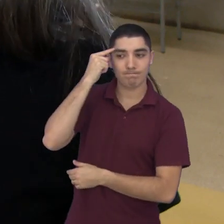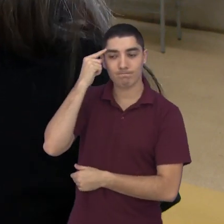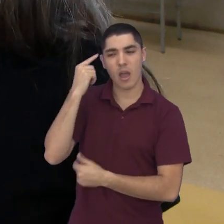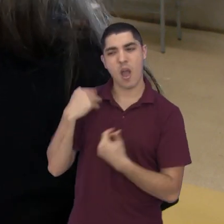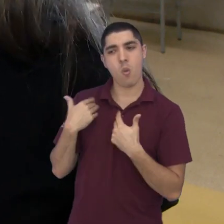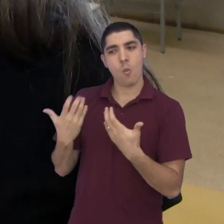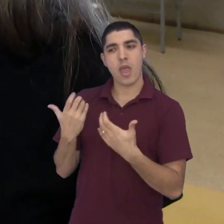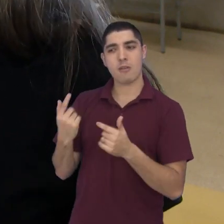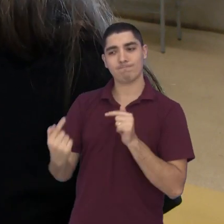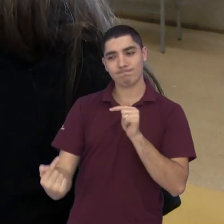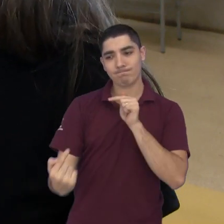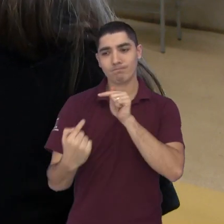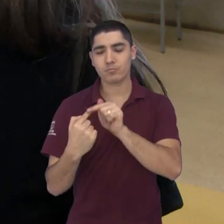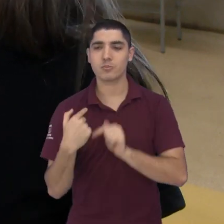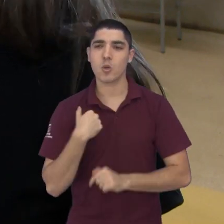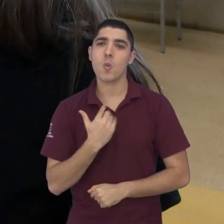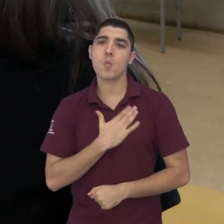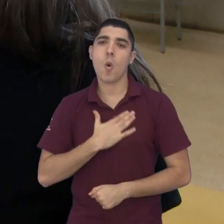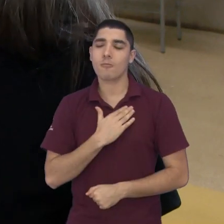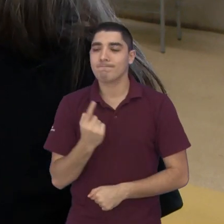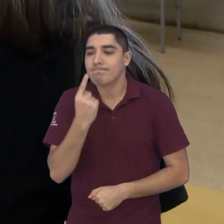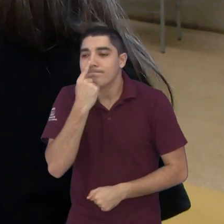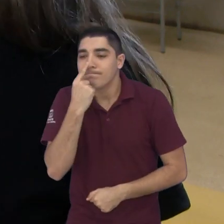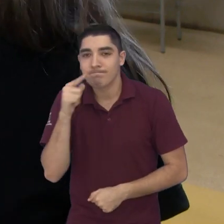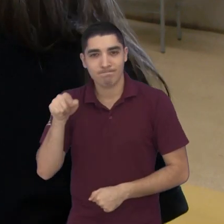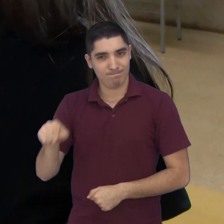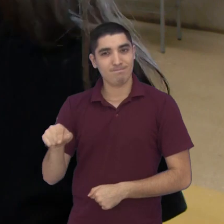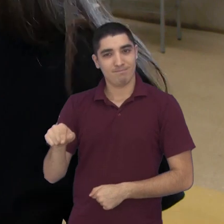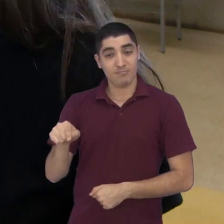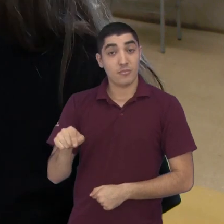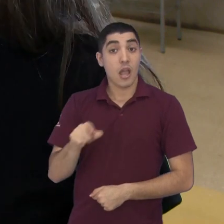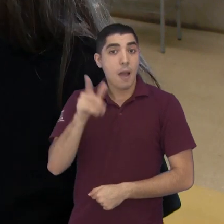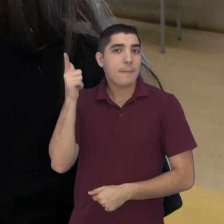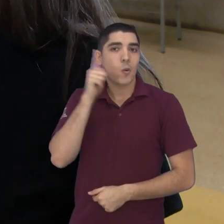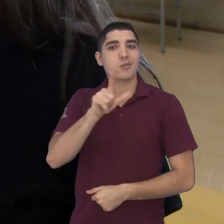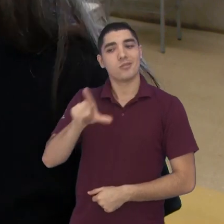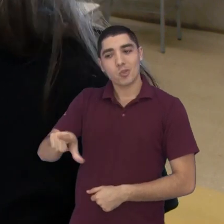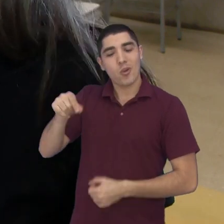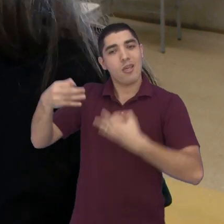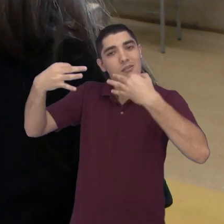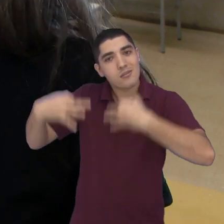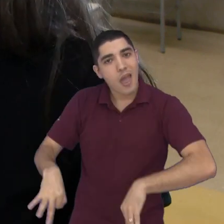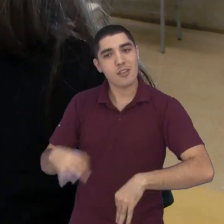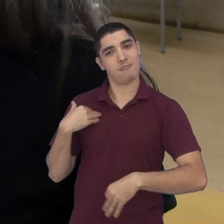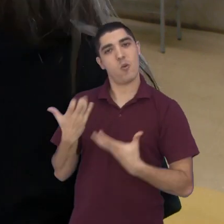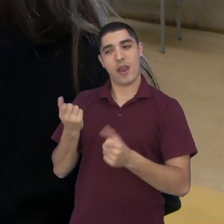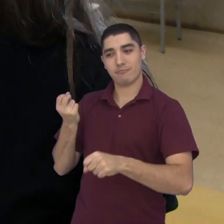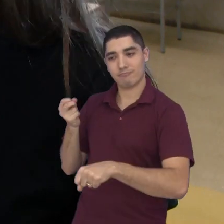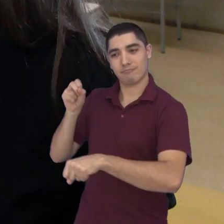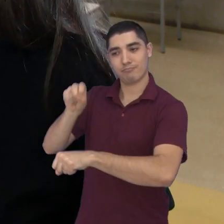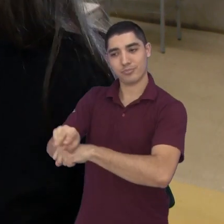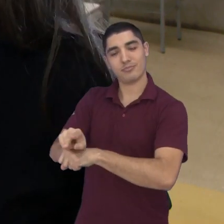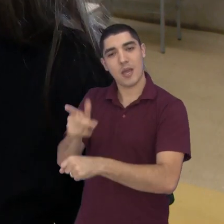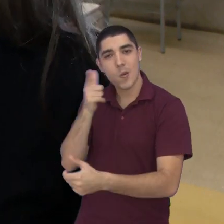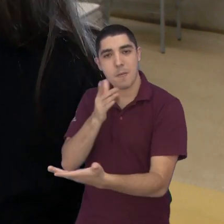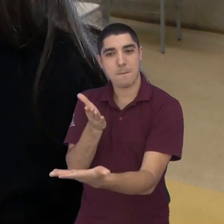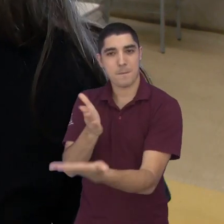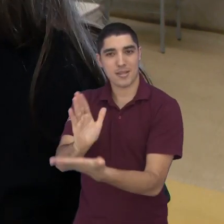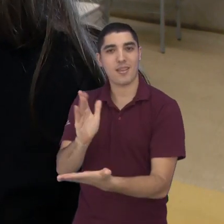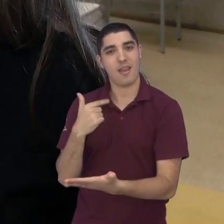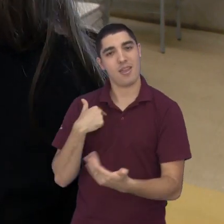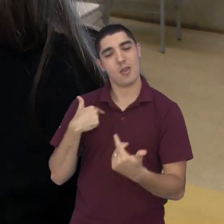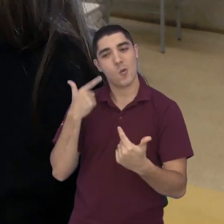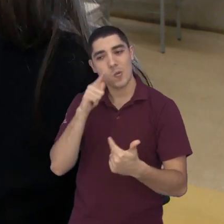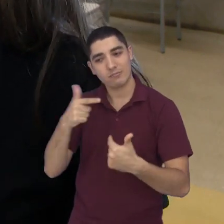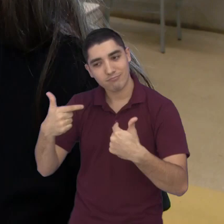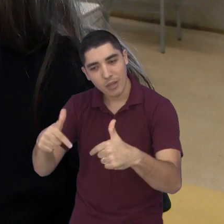aproxime-se universo do trabalho pra realidade dele né o que aumenta a chance dele fazer uma escolha mais assertiva uma escolha mais consciente